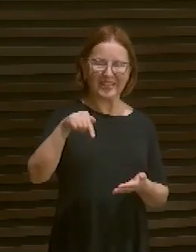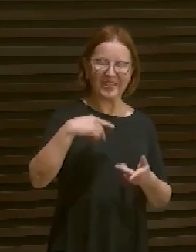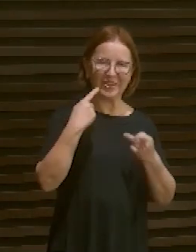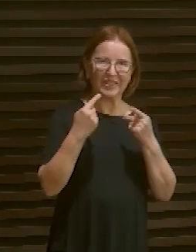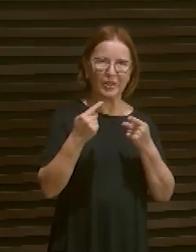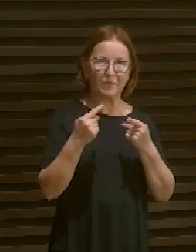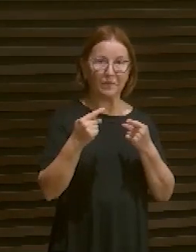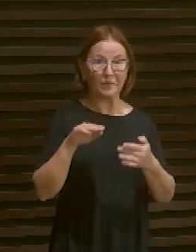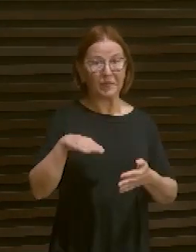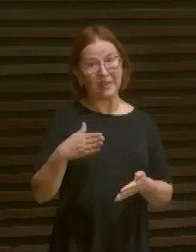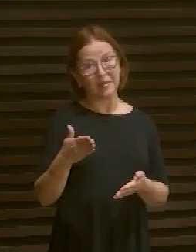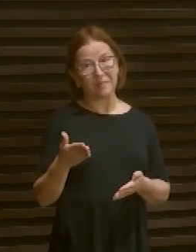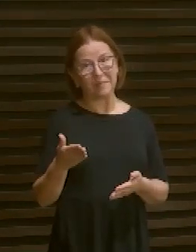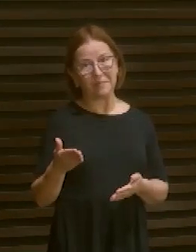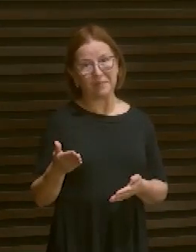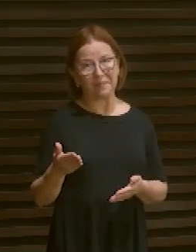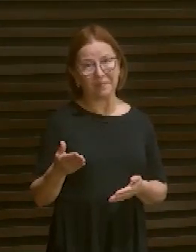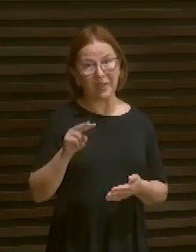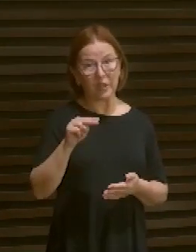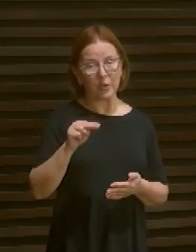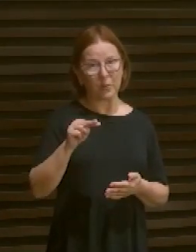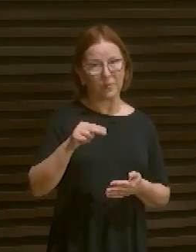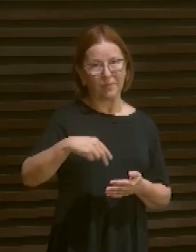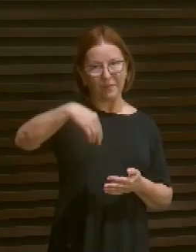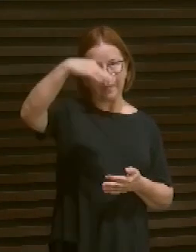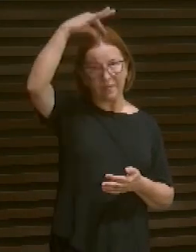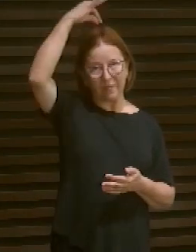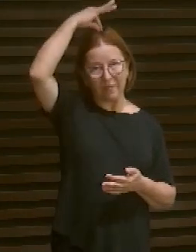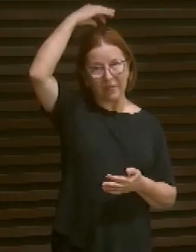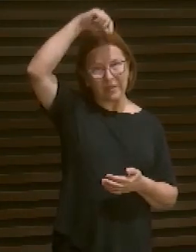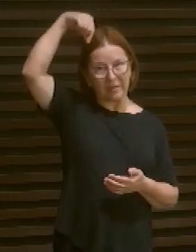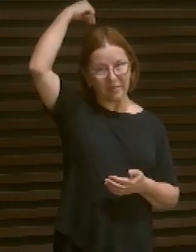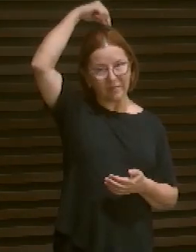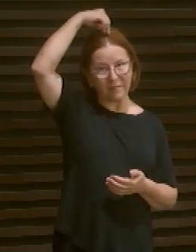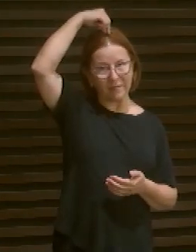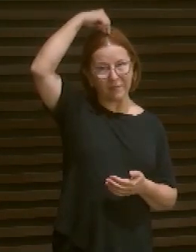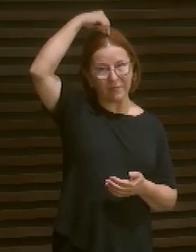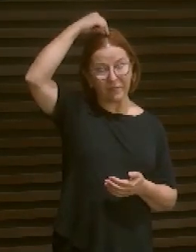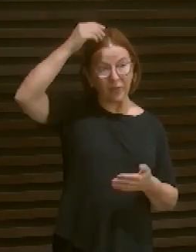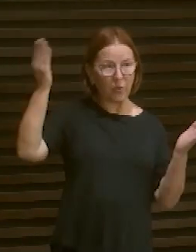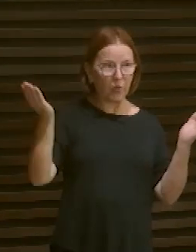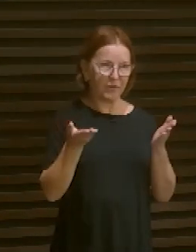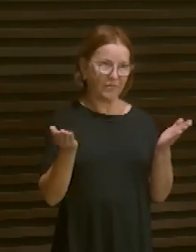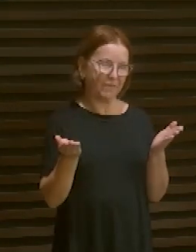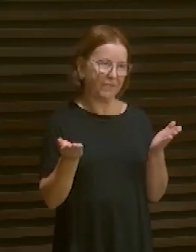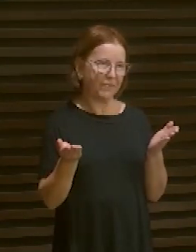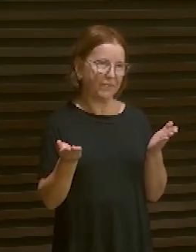assim, pois, como diz o Espírito Santo,